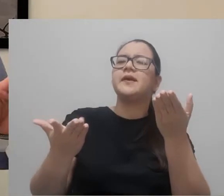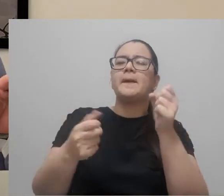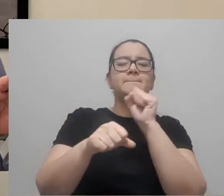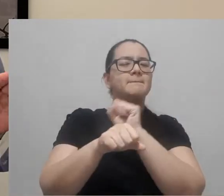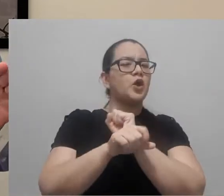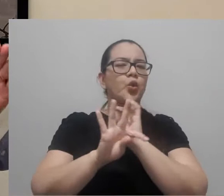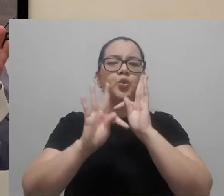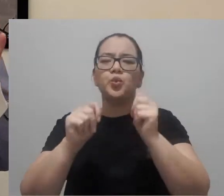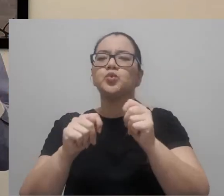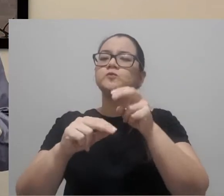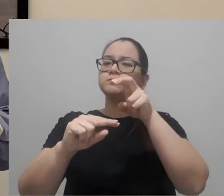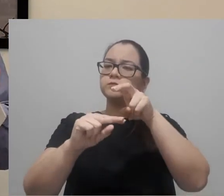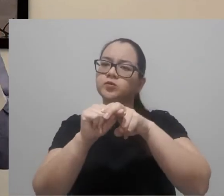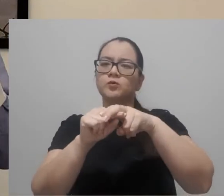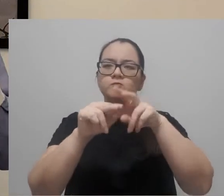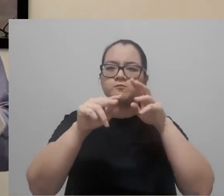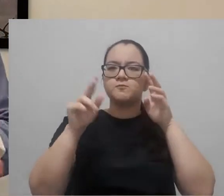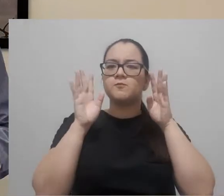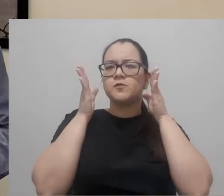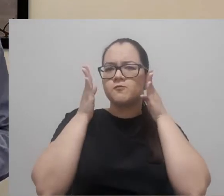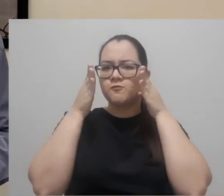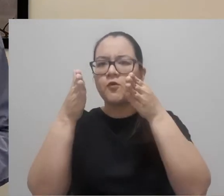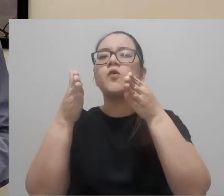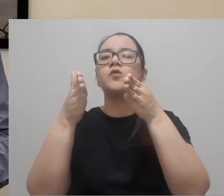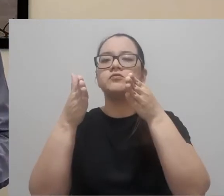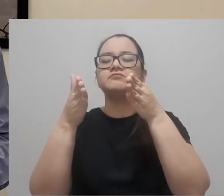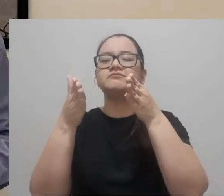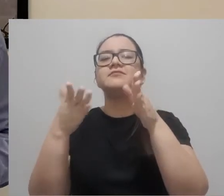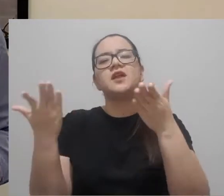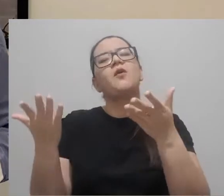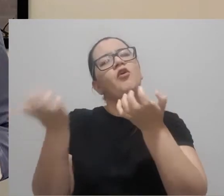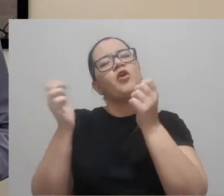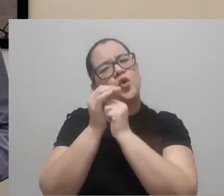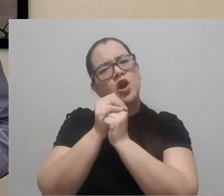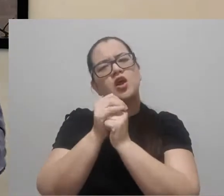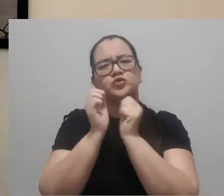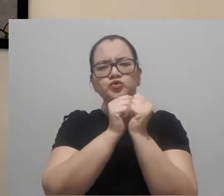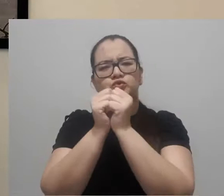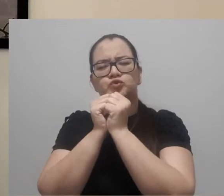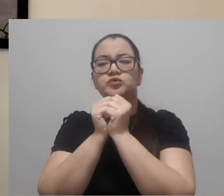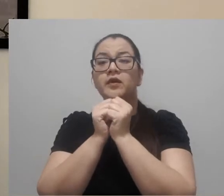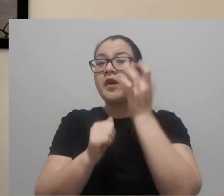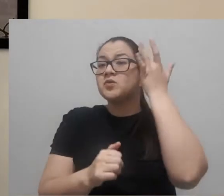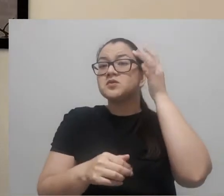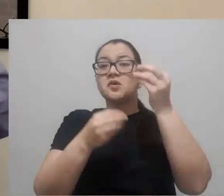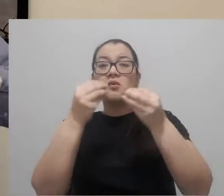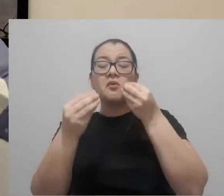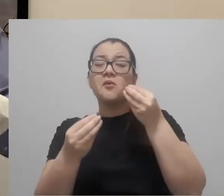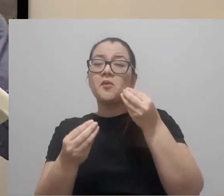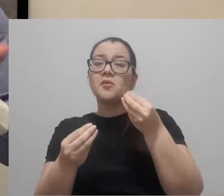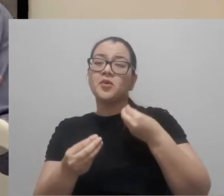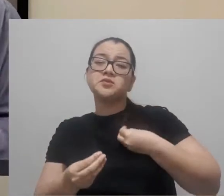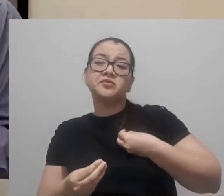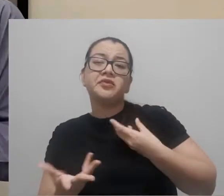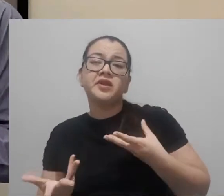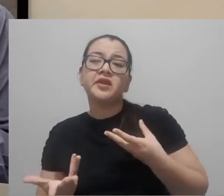parou tudo para sentar, para ouvir esta mensagem. Eu quero orar por você. Não sei como você está, não sei